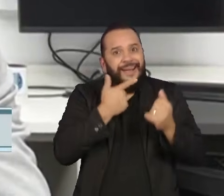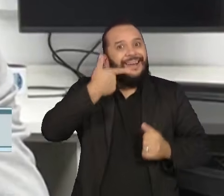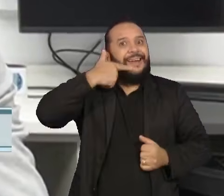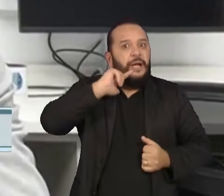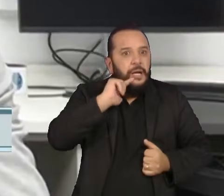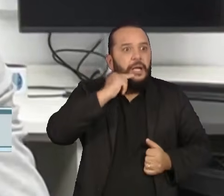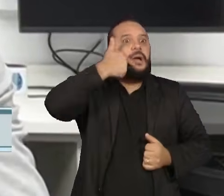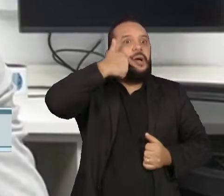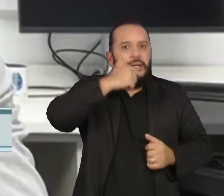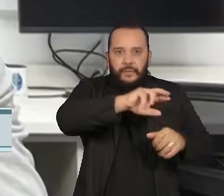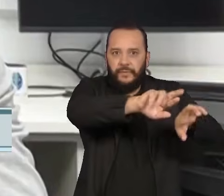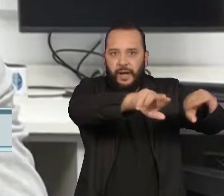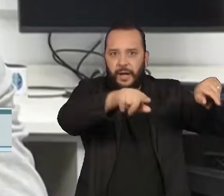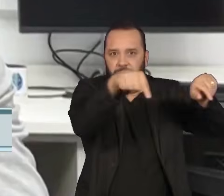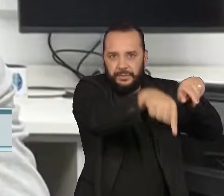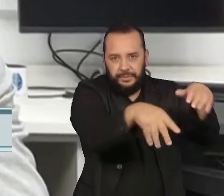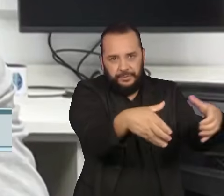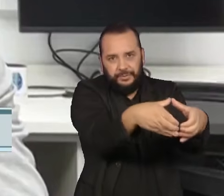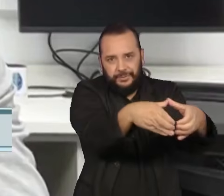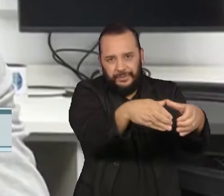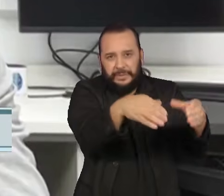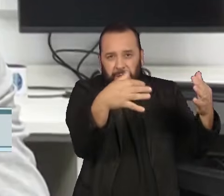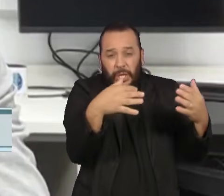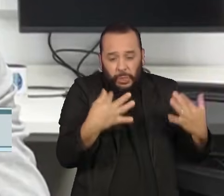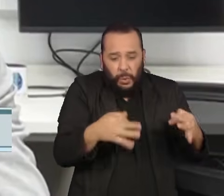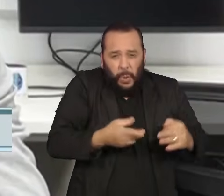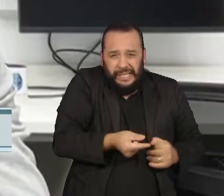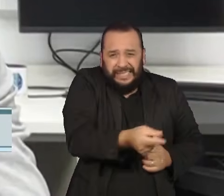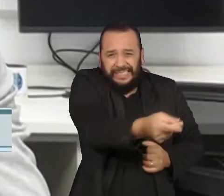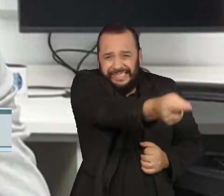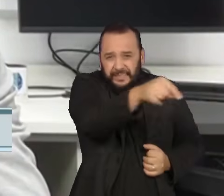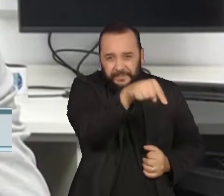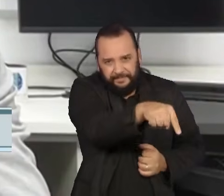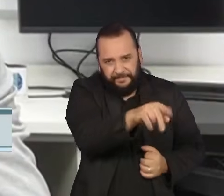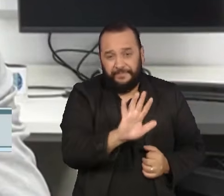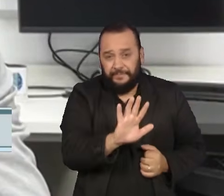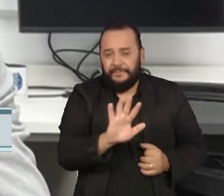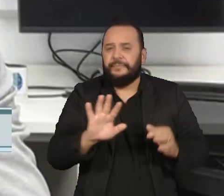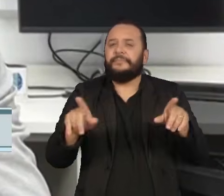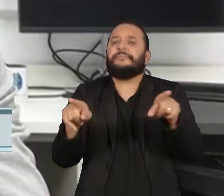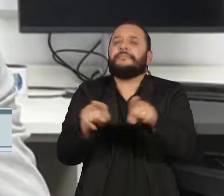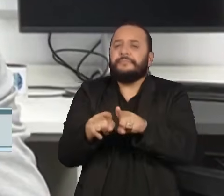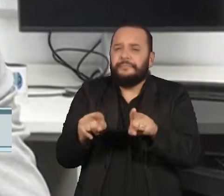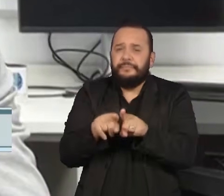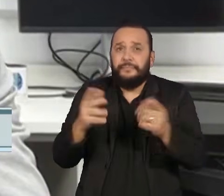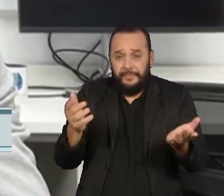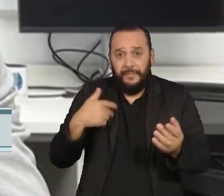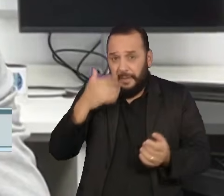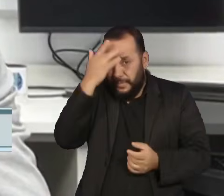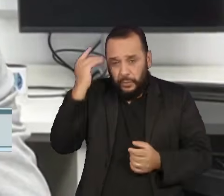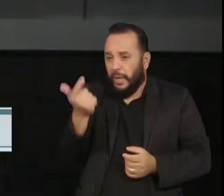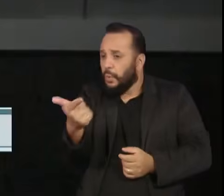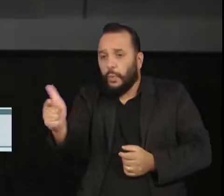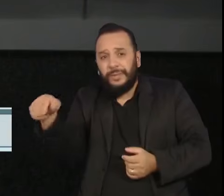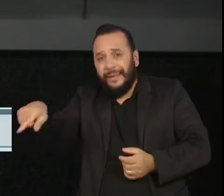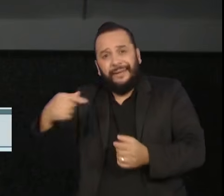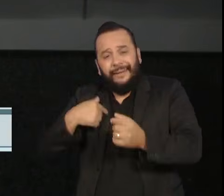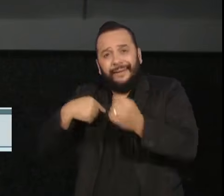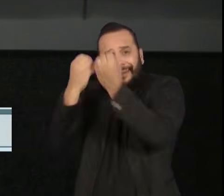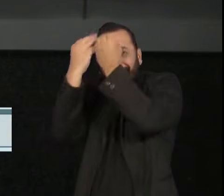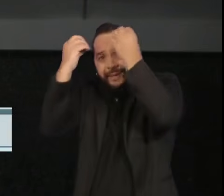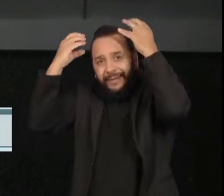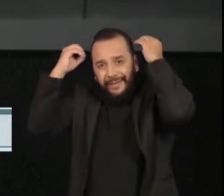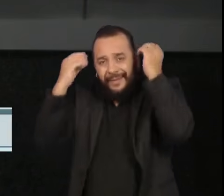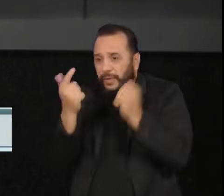que fechou, né, esse estudo, que também é muito importante, quando a gente olha para os indivíduos que não têm TDAH, à